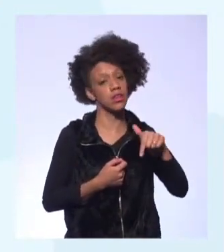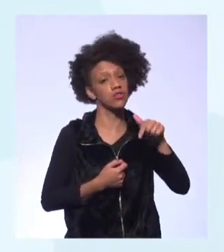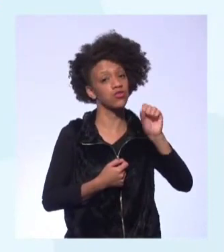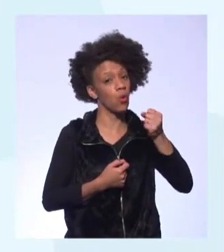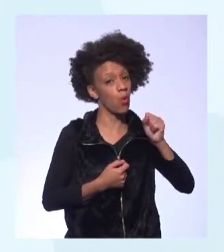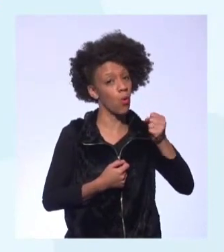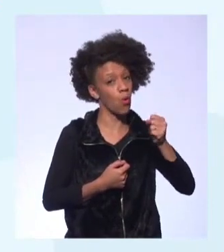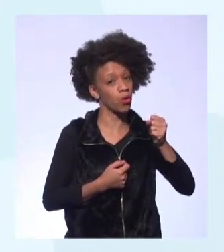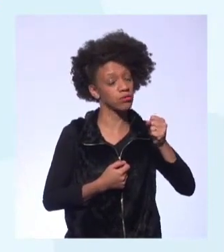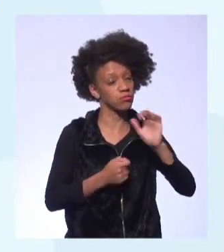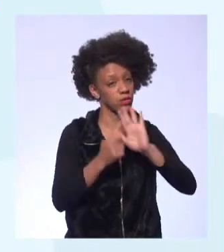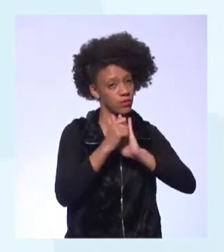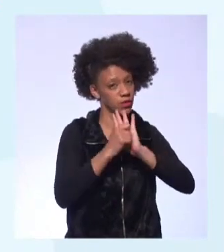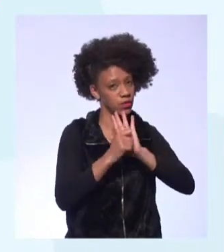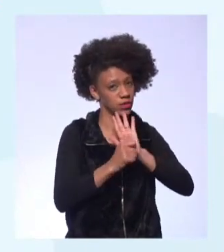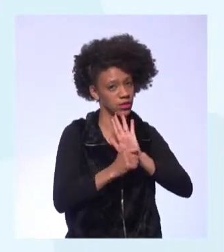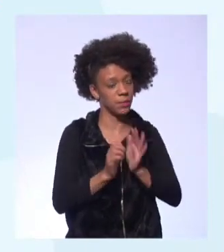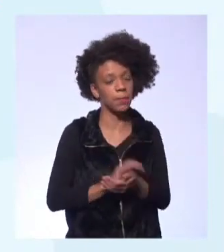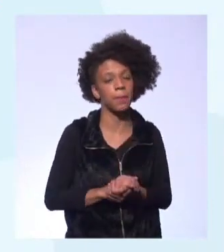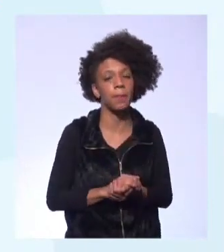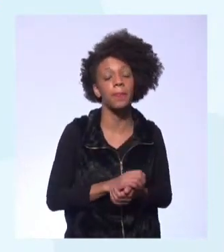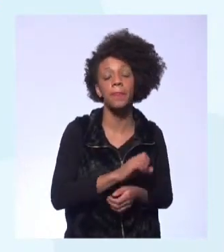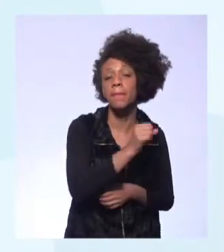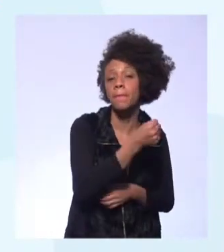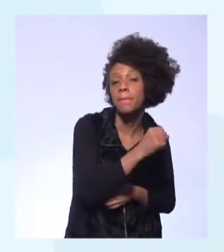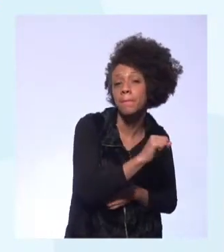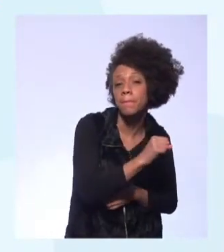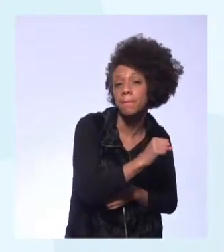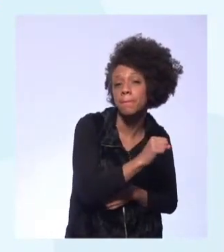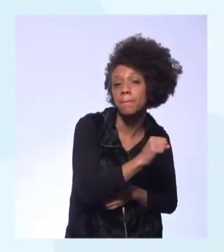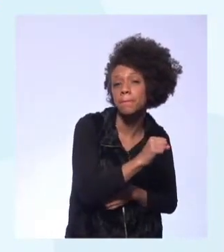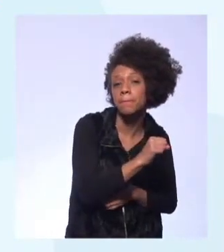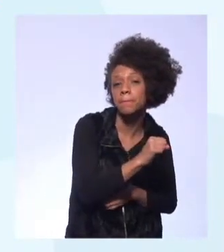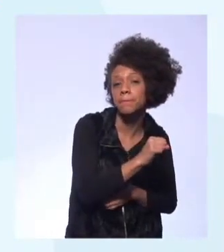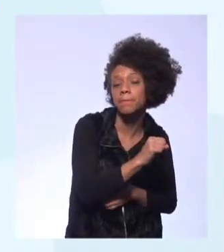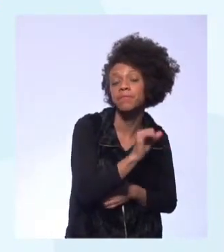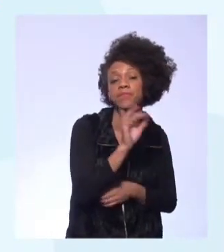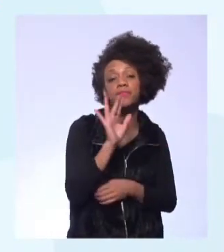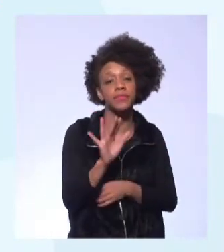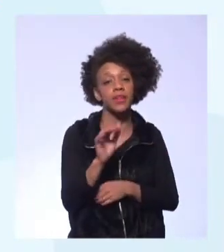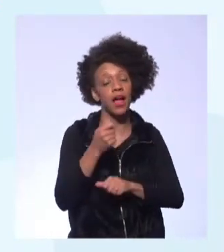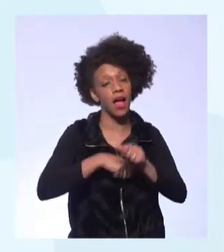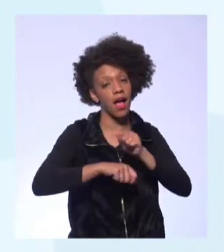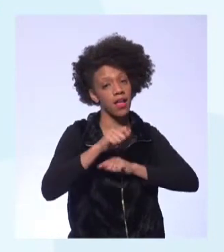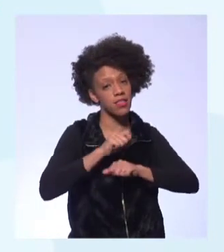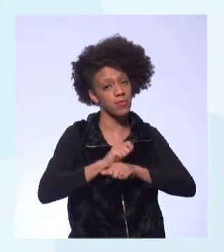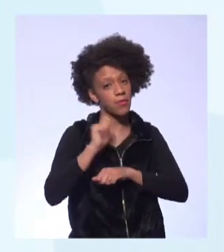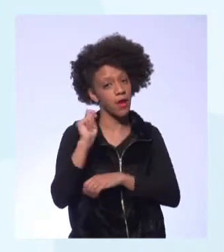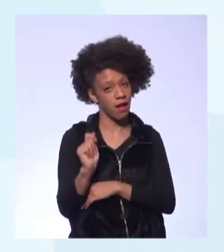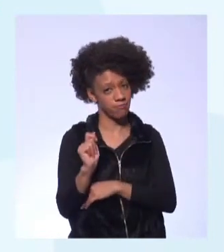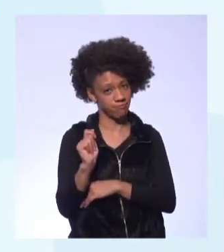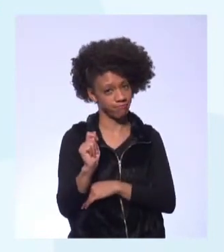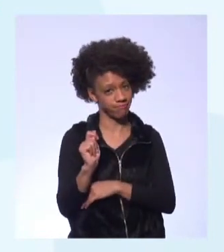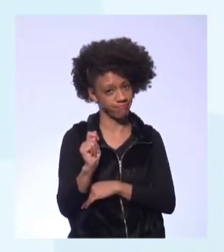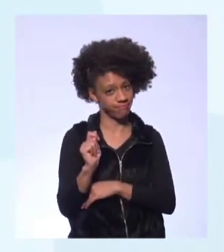Então, vamos anotar aqui. Eu tenho 8. Então, átomo A.